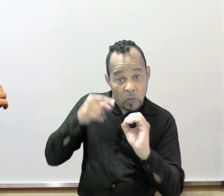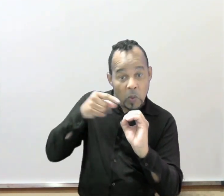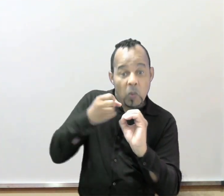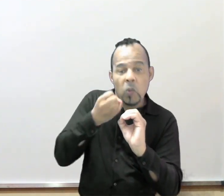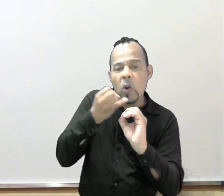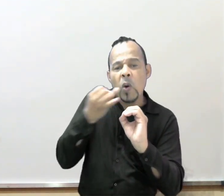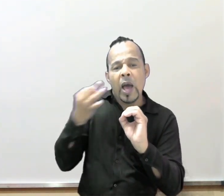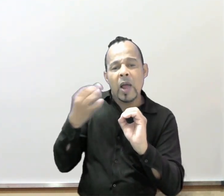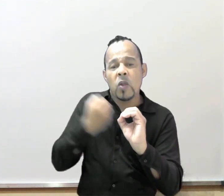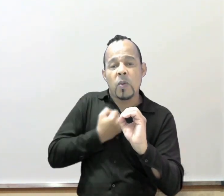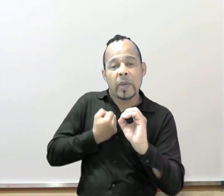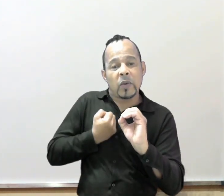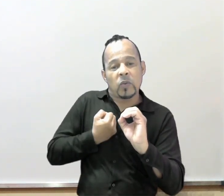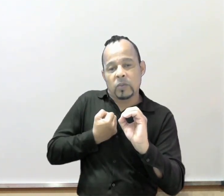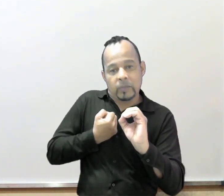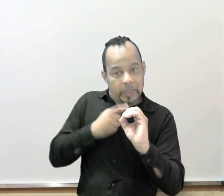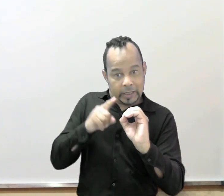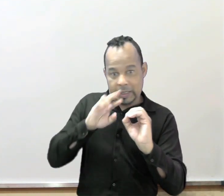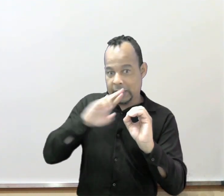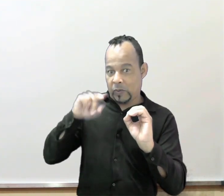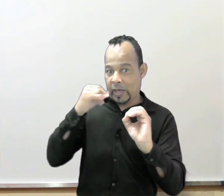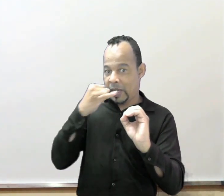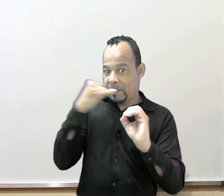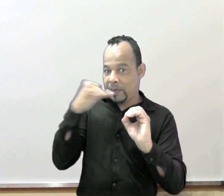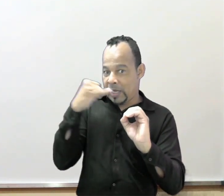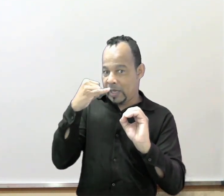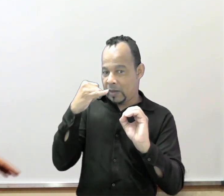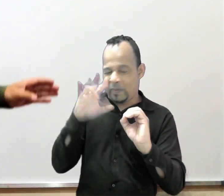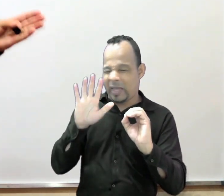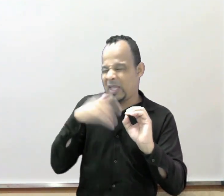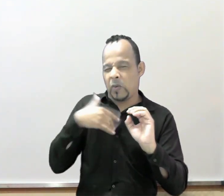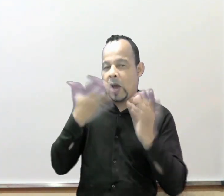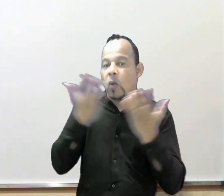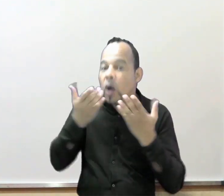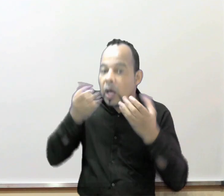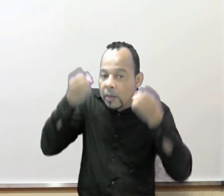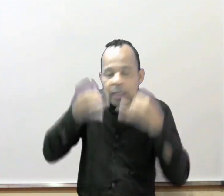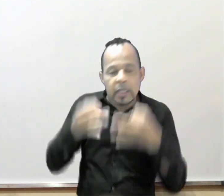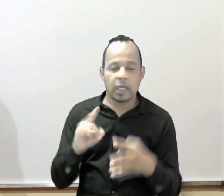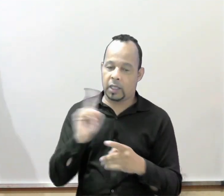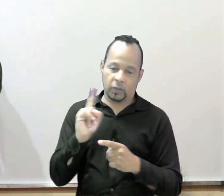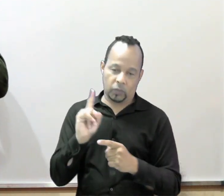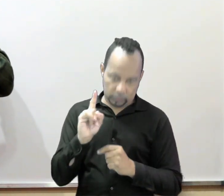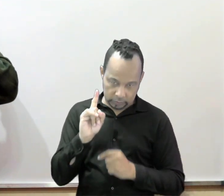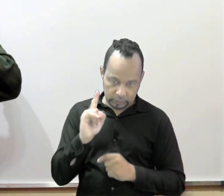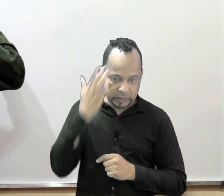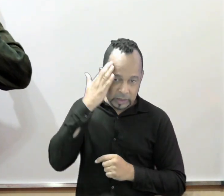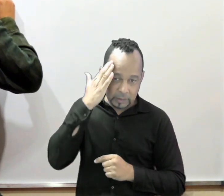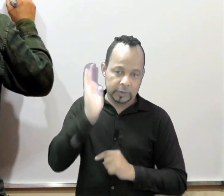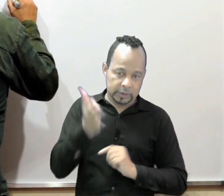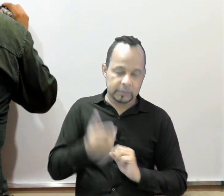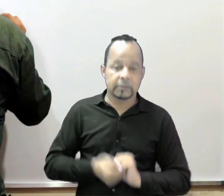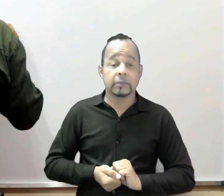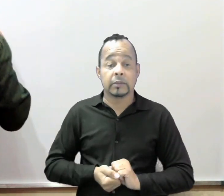Qualquer número maior que 0, né? Só para ficar claro isso aí, mas não vou entrar nessa discussão agora não.